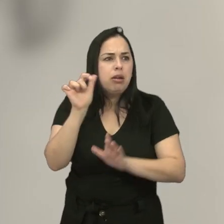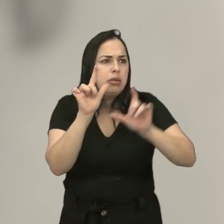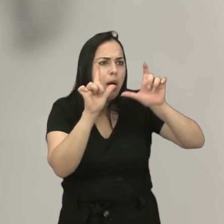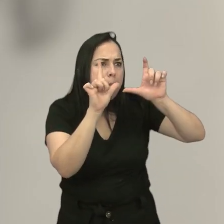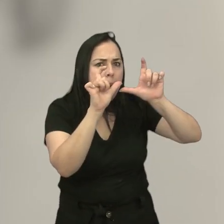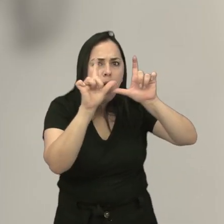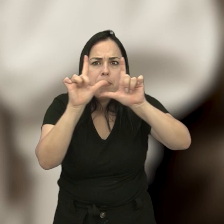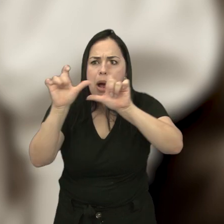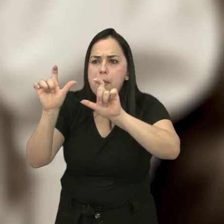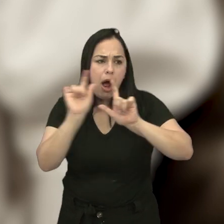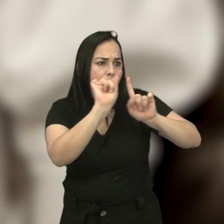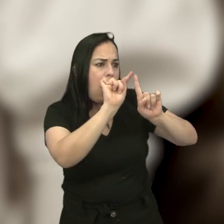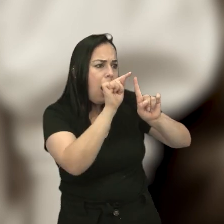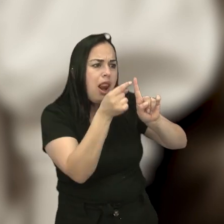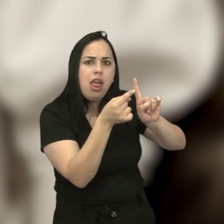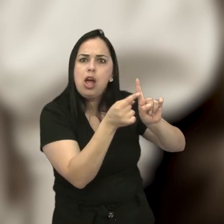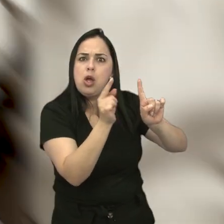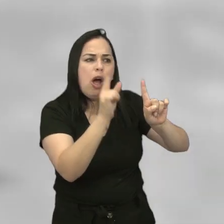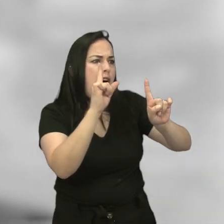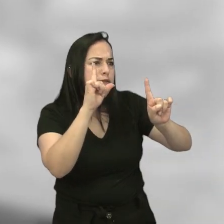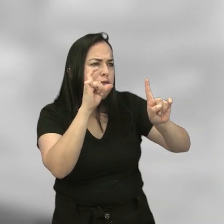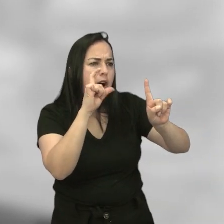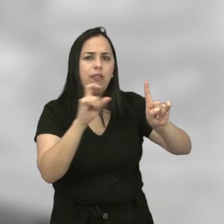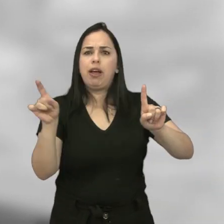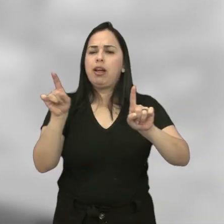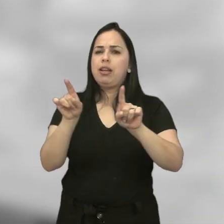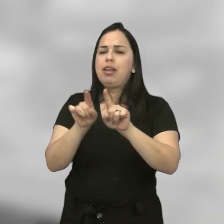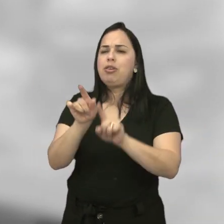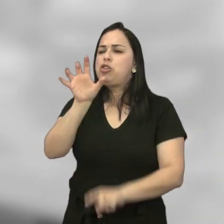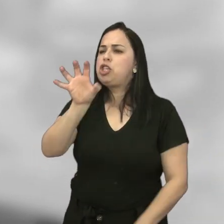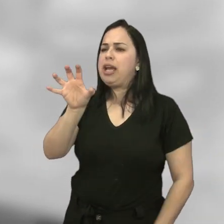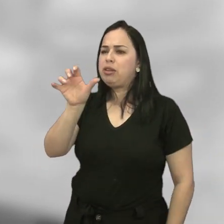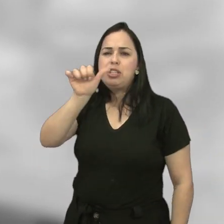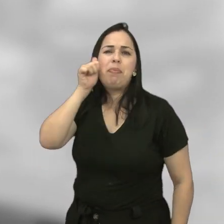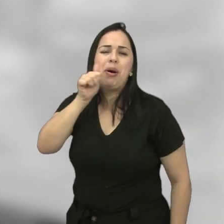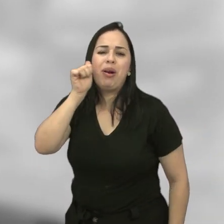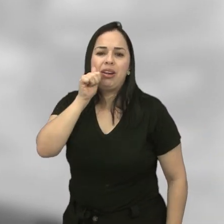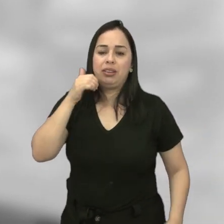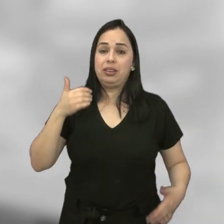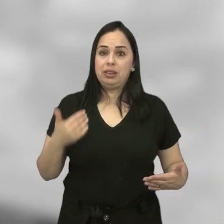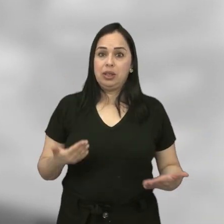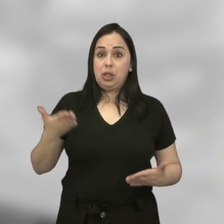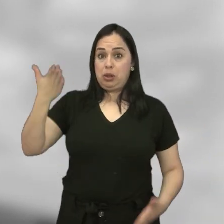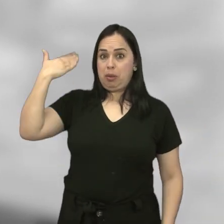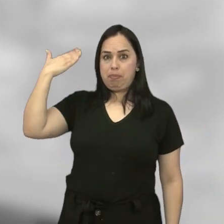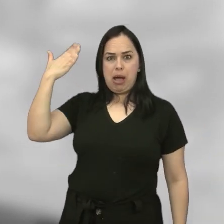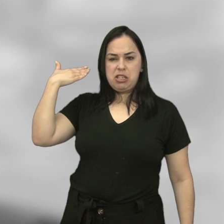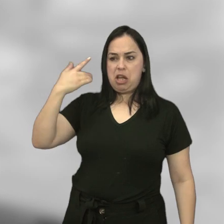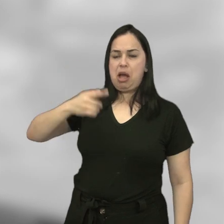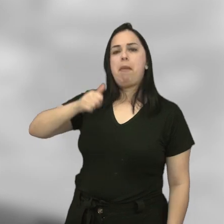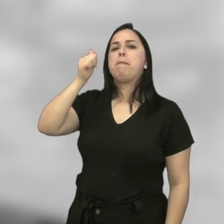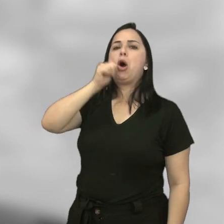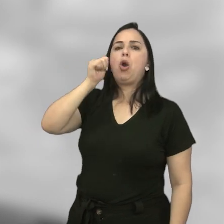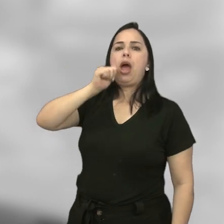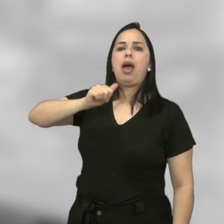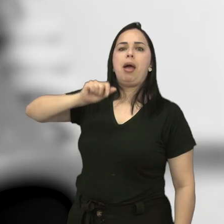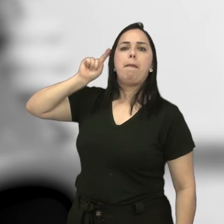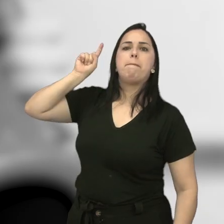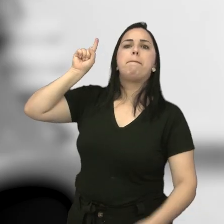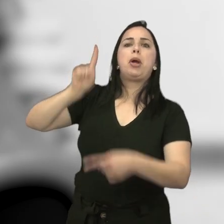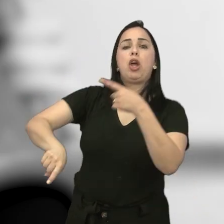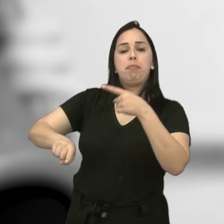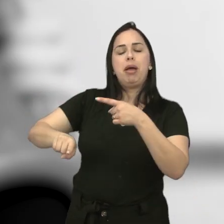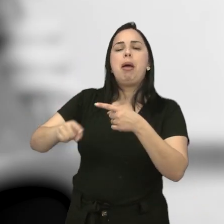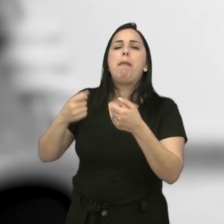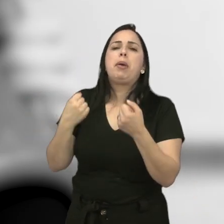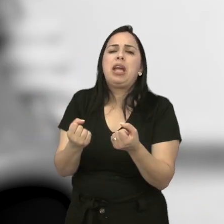capturar a maternidade e a feminilidade. E se no início um dos argumentos para que mulheres não usassem máquinas fotográficas era